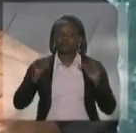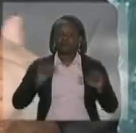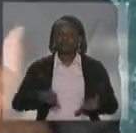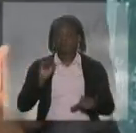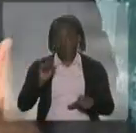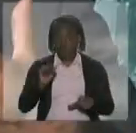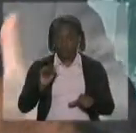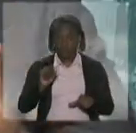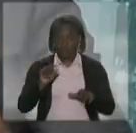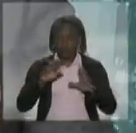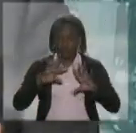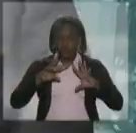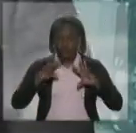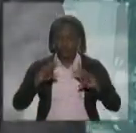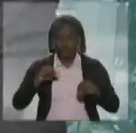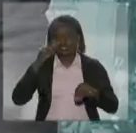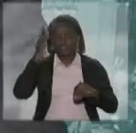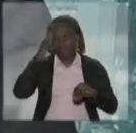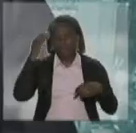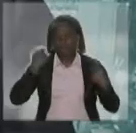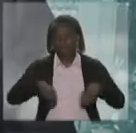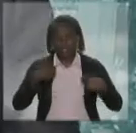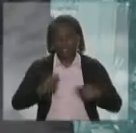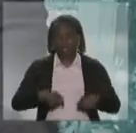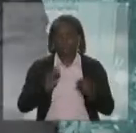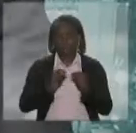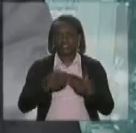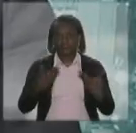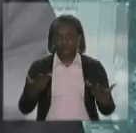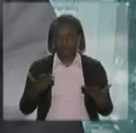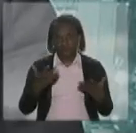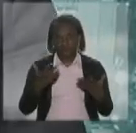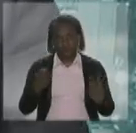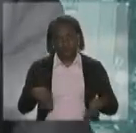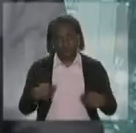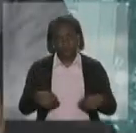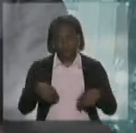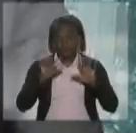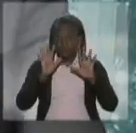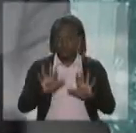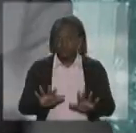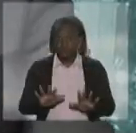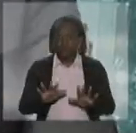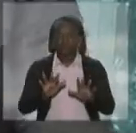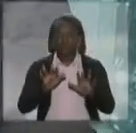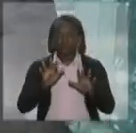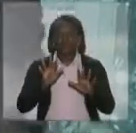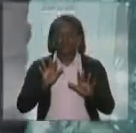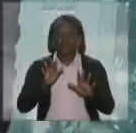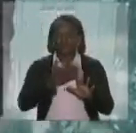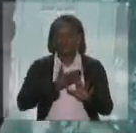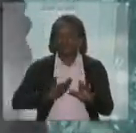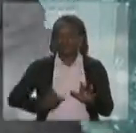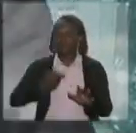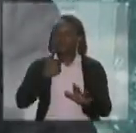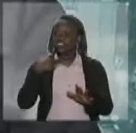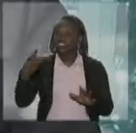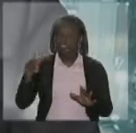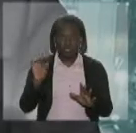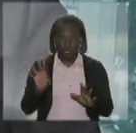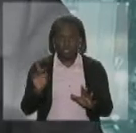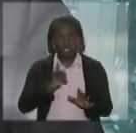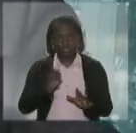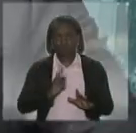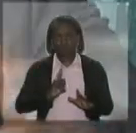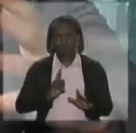que todo mundo entende que alguma coisa tem que ser feito mas não aquilo que o governador quer fazer